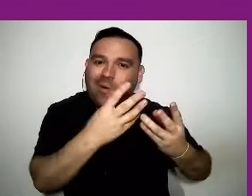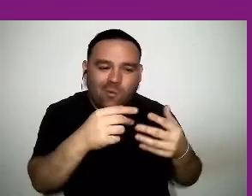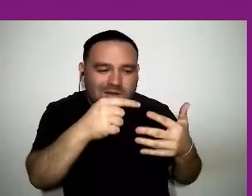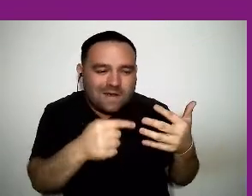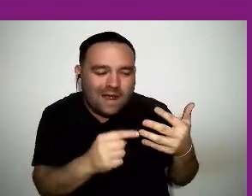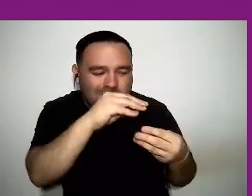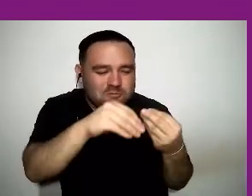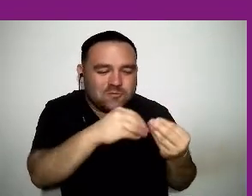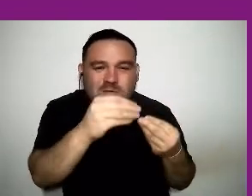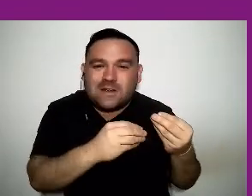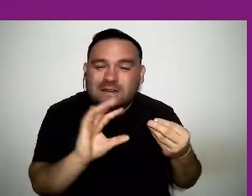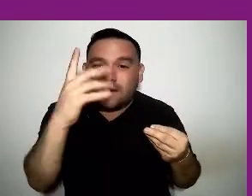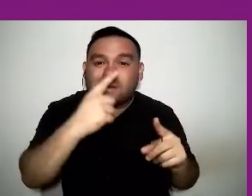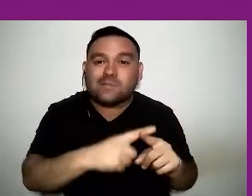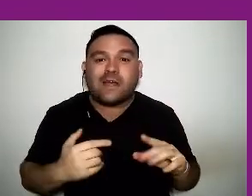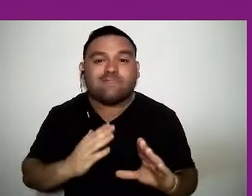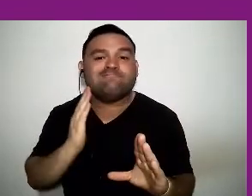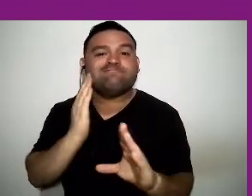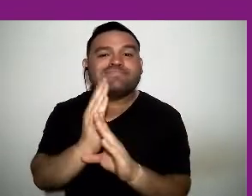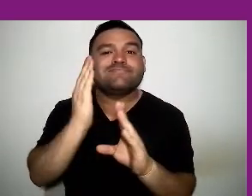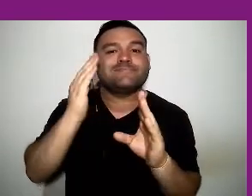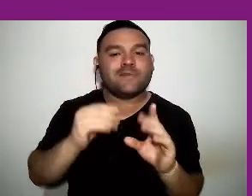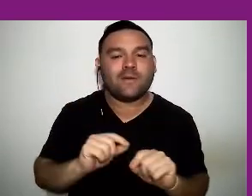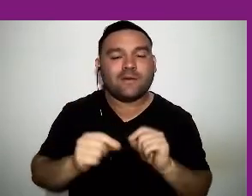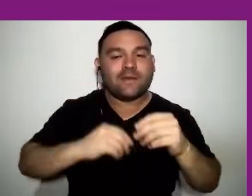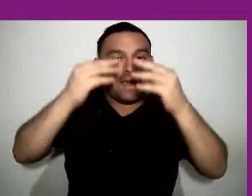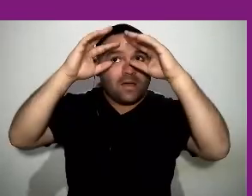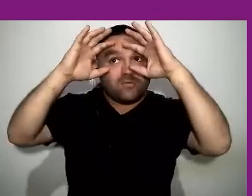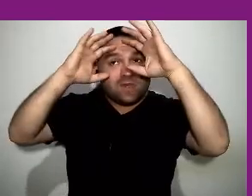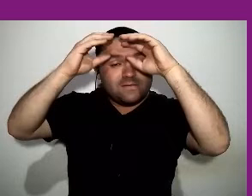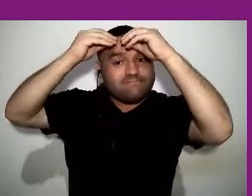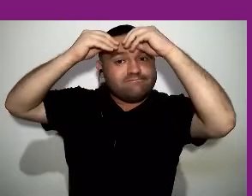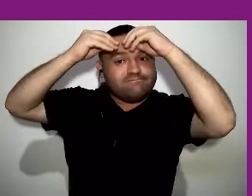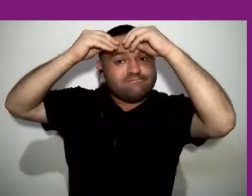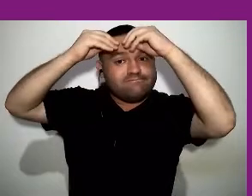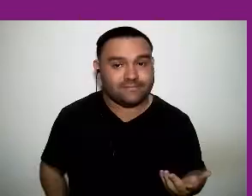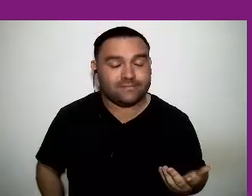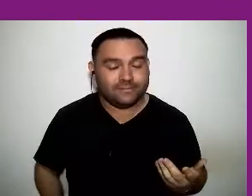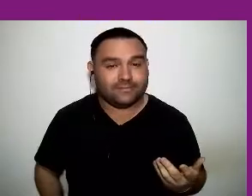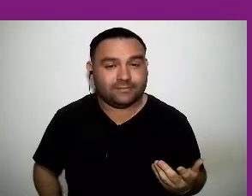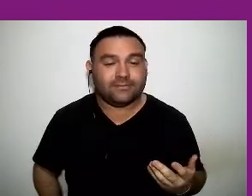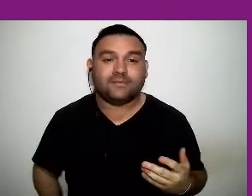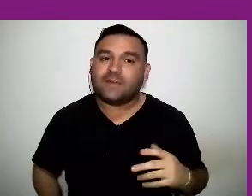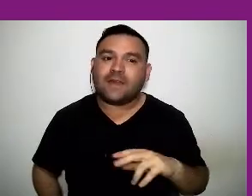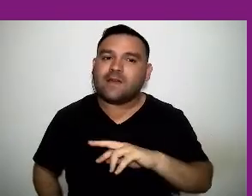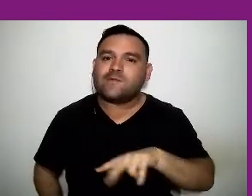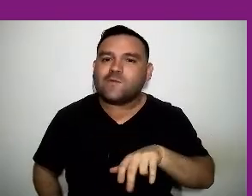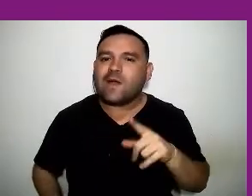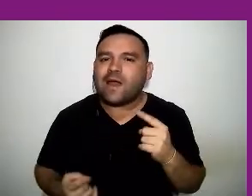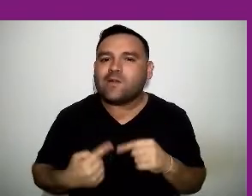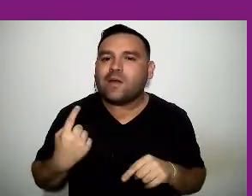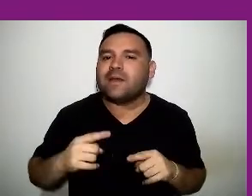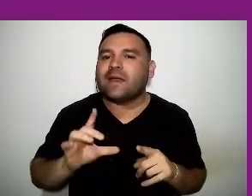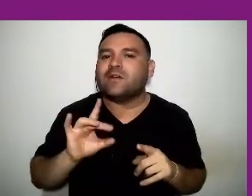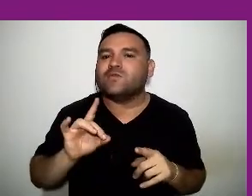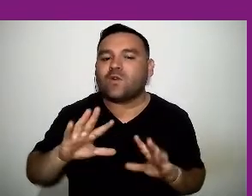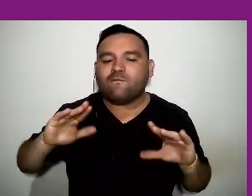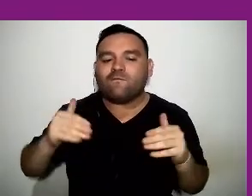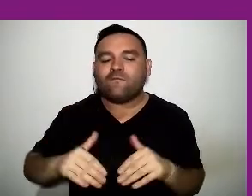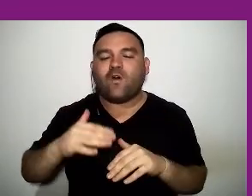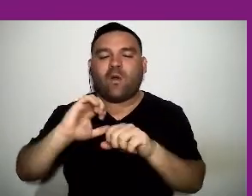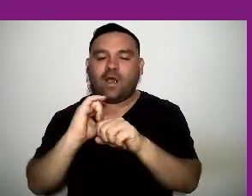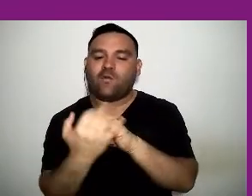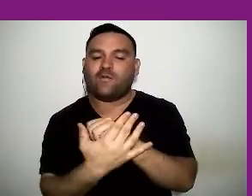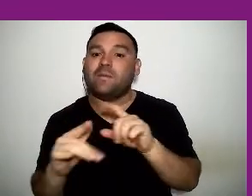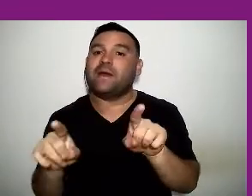estavam acontecendo para acarretar a lesão do cérebro, que não deveria, que não estaria relacionado muito exclusivamente à